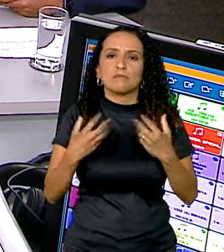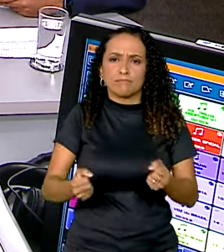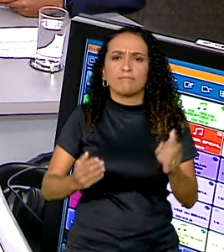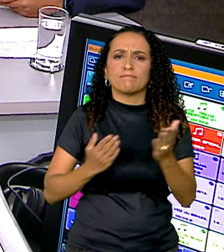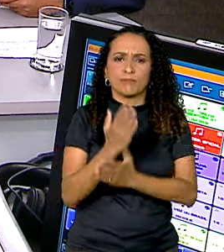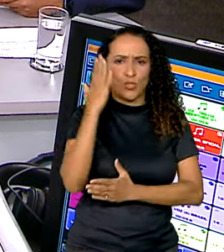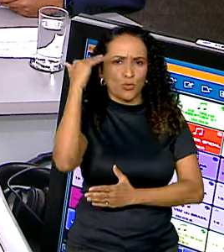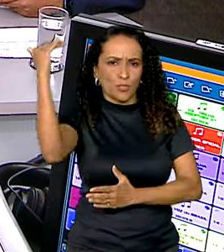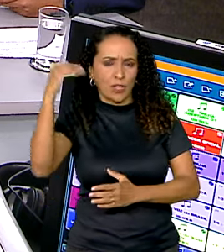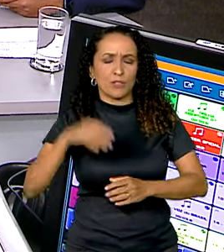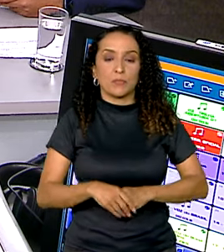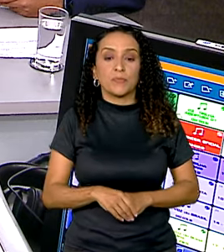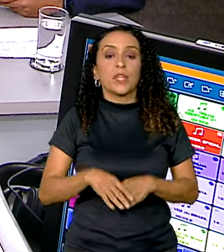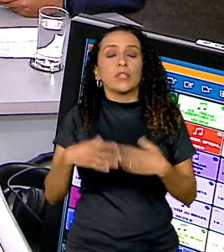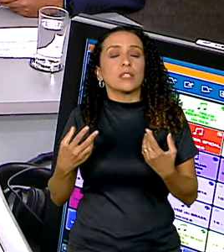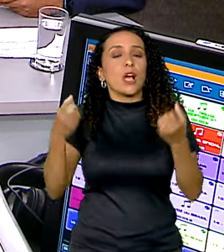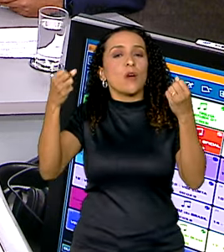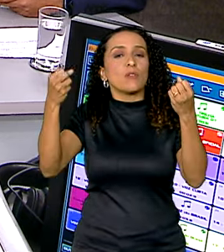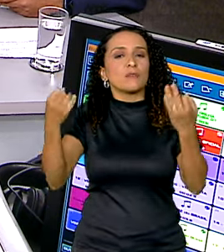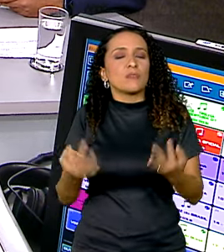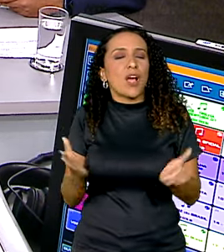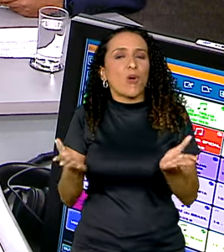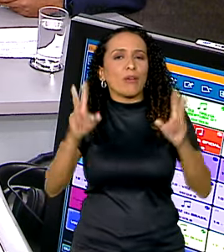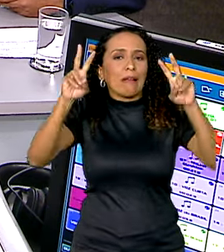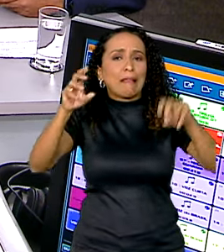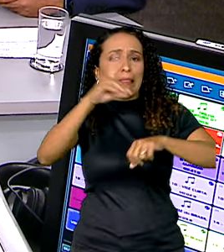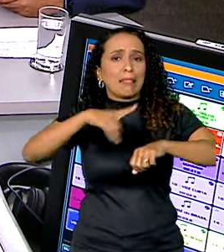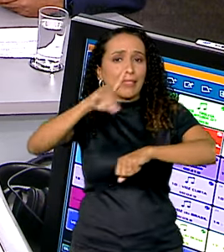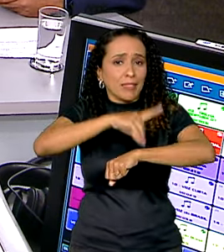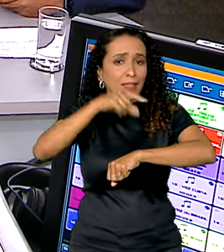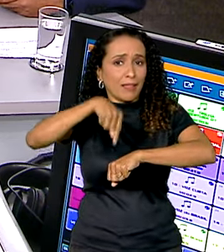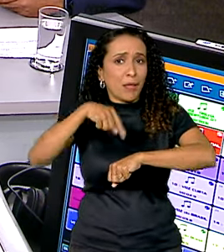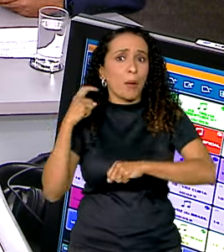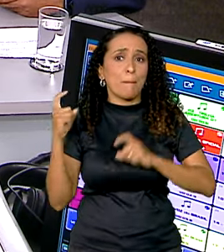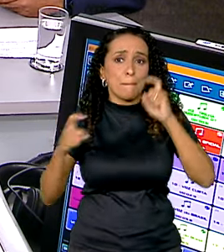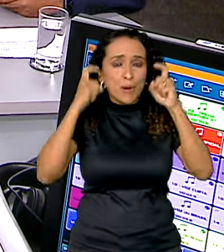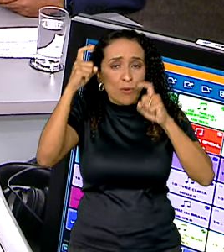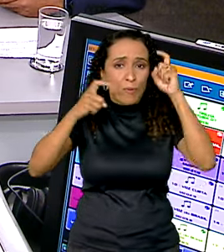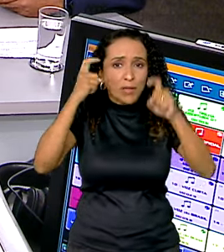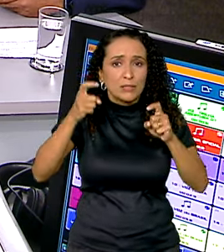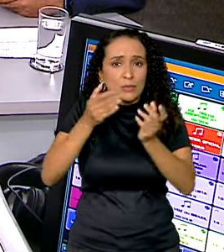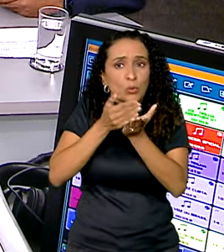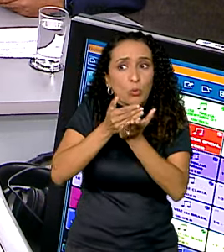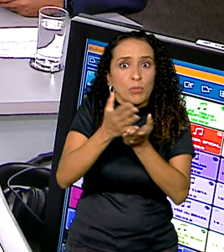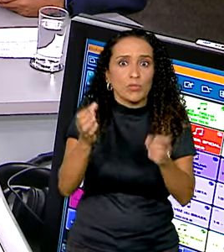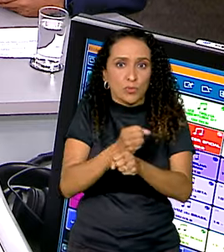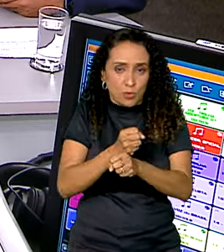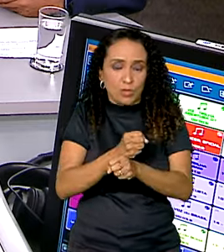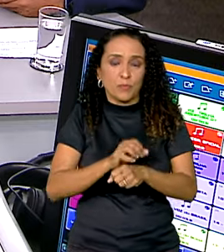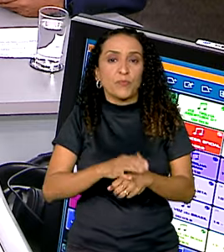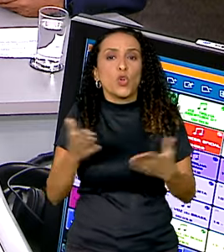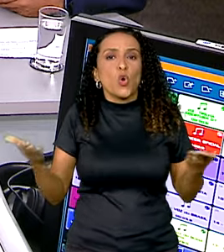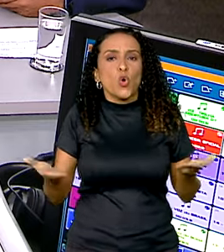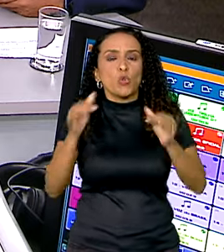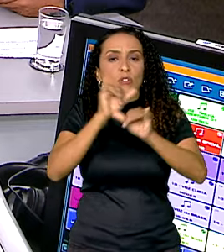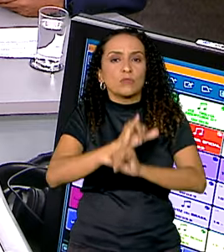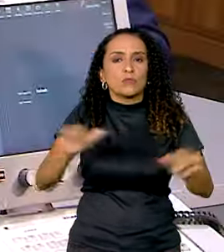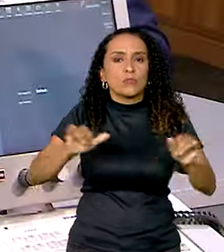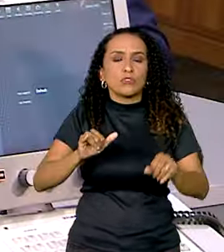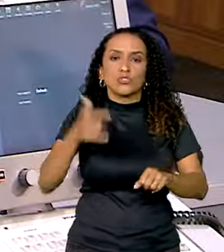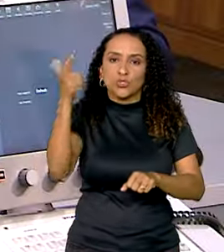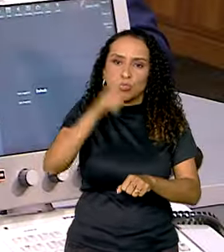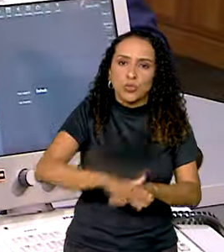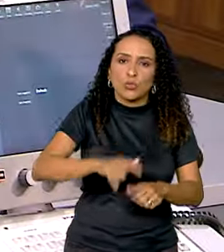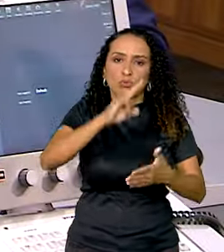bem-sucedidos. Agora, ministra, vamos falar um pouco de dengue, né, que vem sendo aí uma preocupação desde o início desse ano, né? Hoje foi divulgado mais um